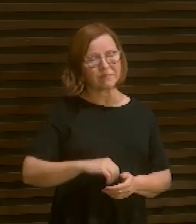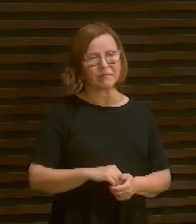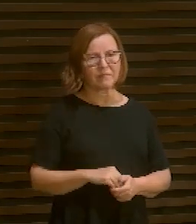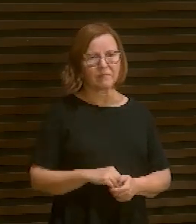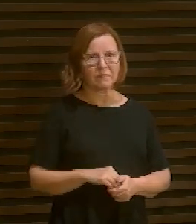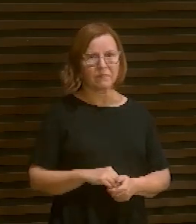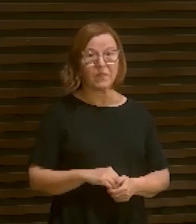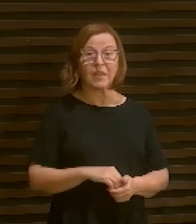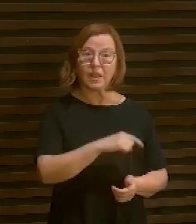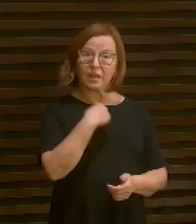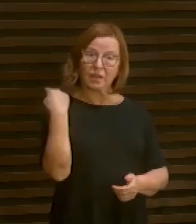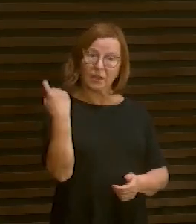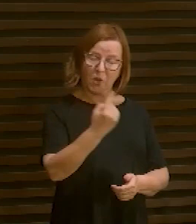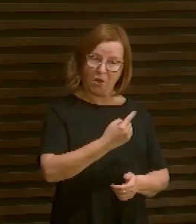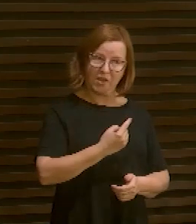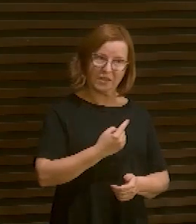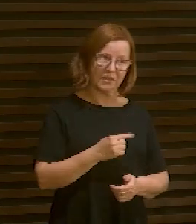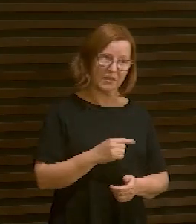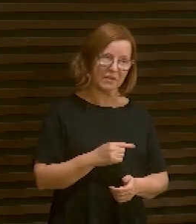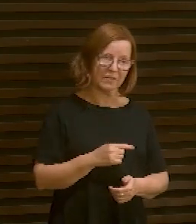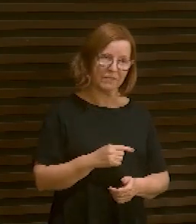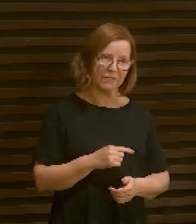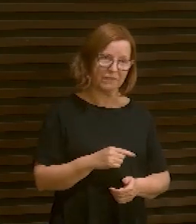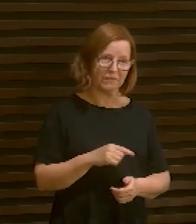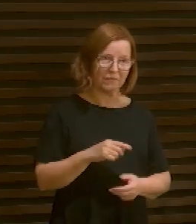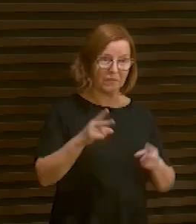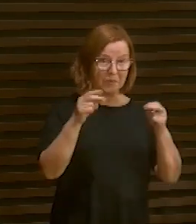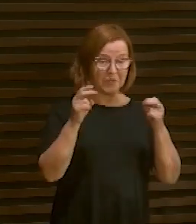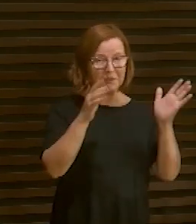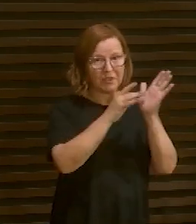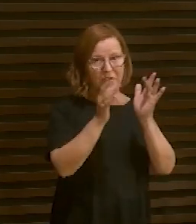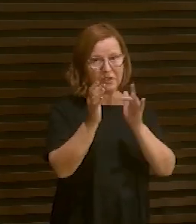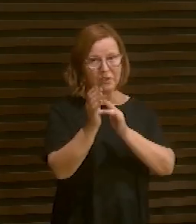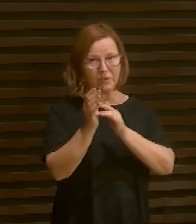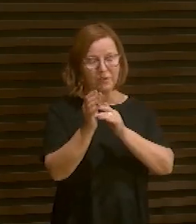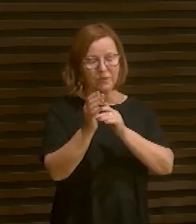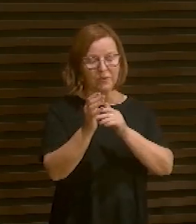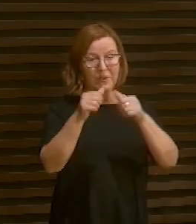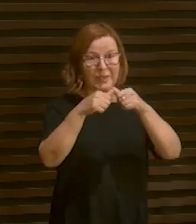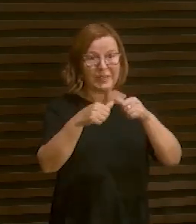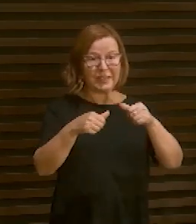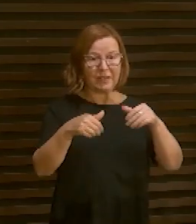em que nós iríamos verificar que Jesus estava no Pai